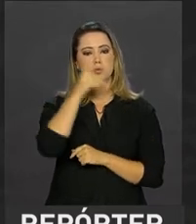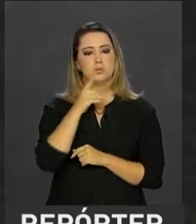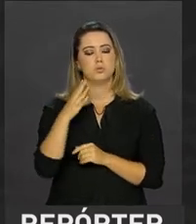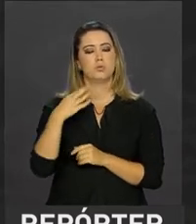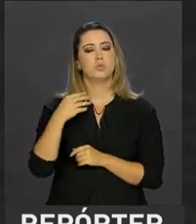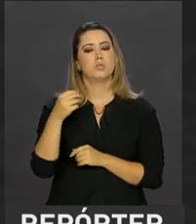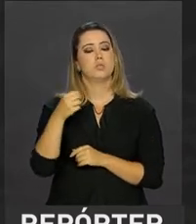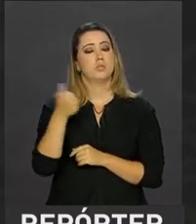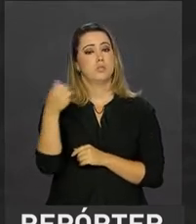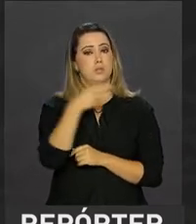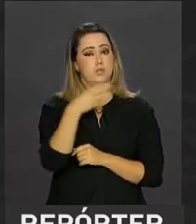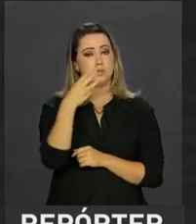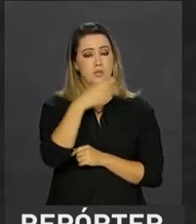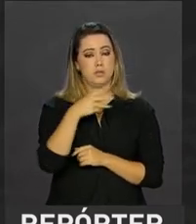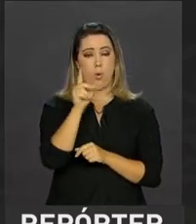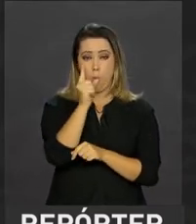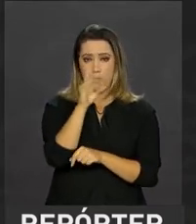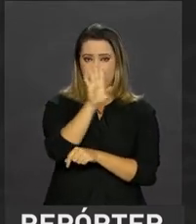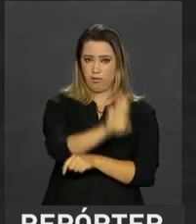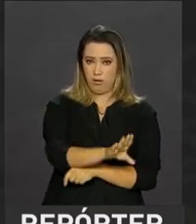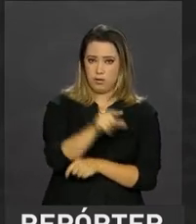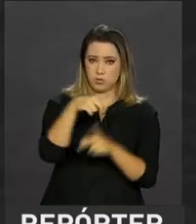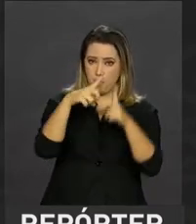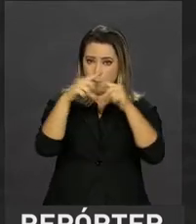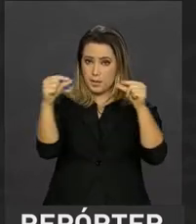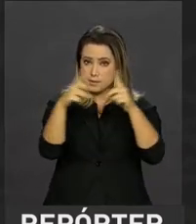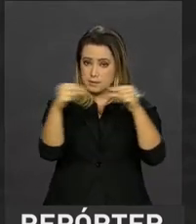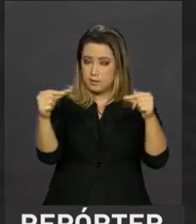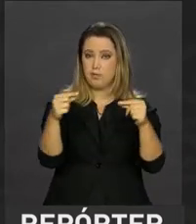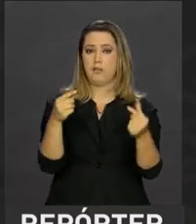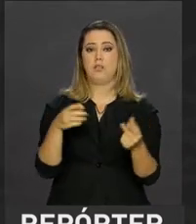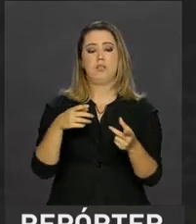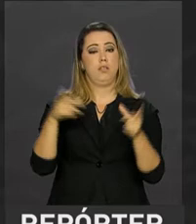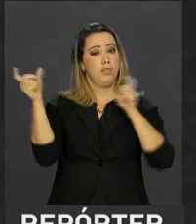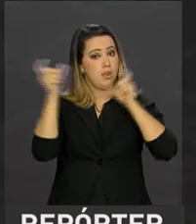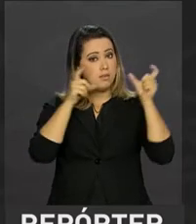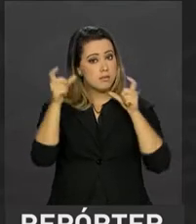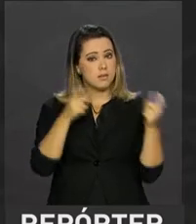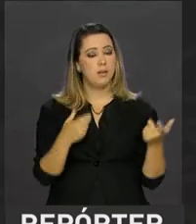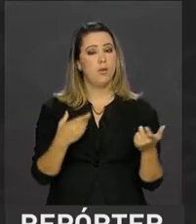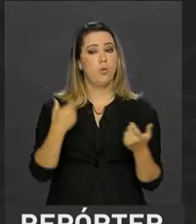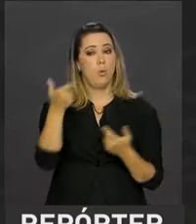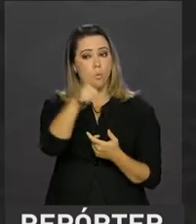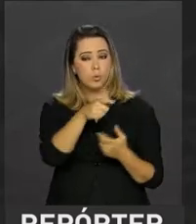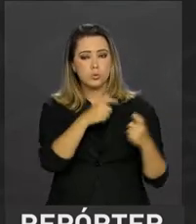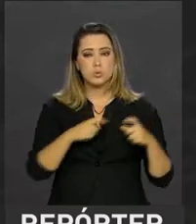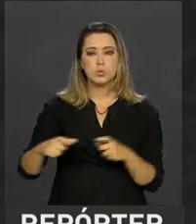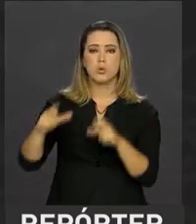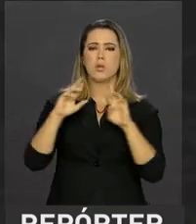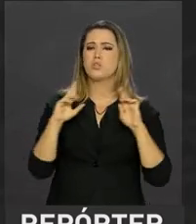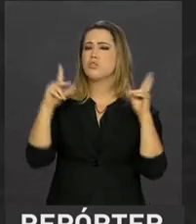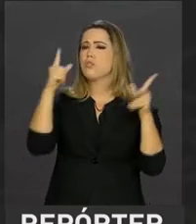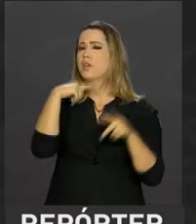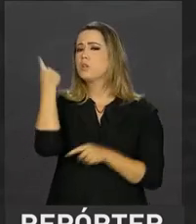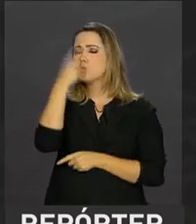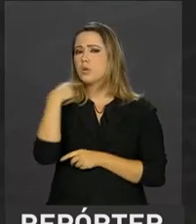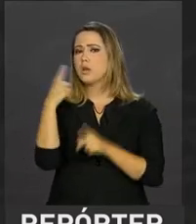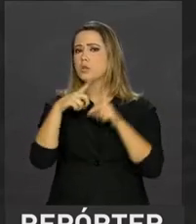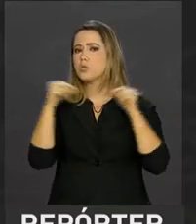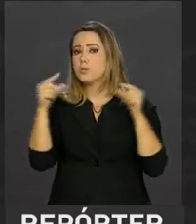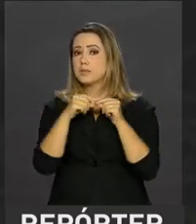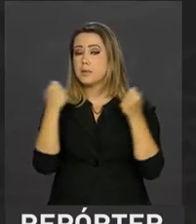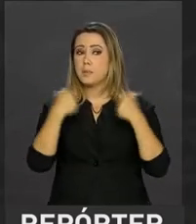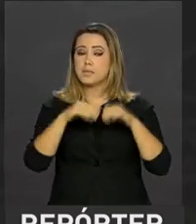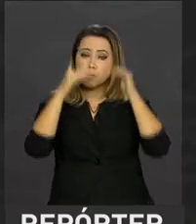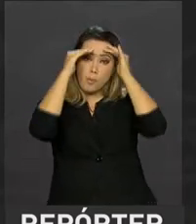partir das 13 horas horário de brasília nas regiões do brasil que estão sob fuso horário diferente da capital os